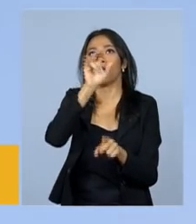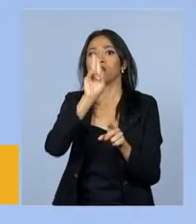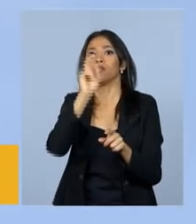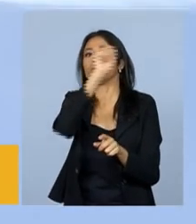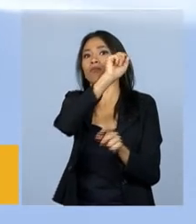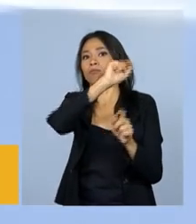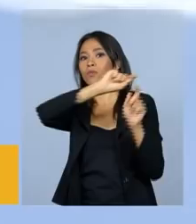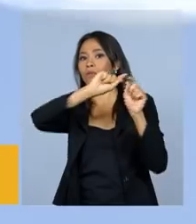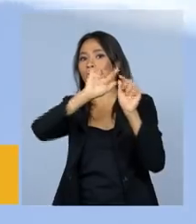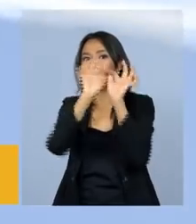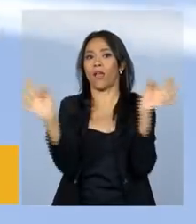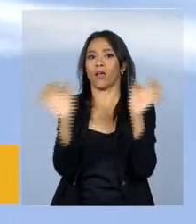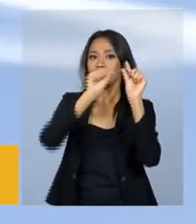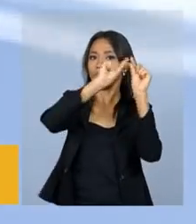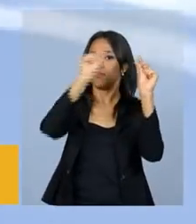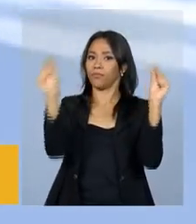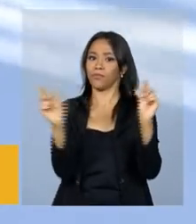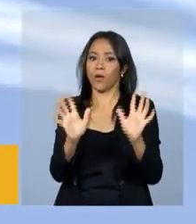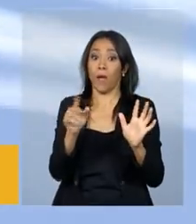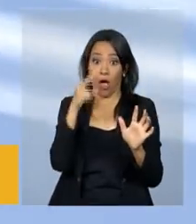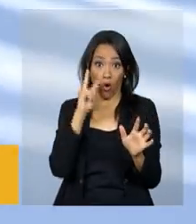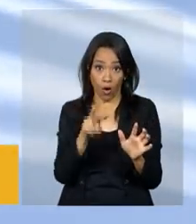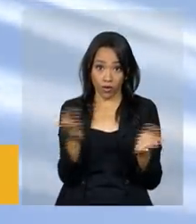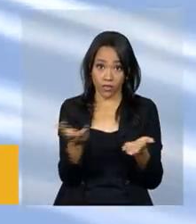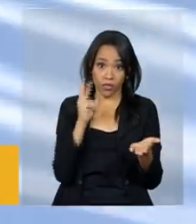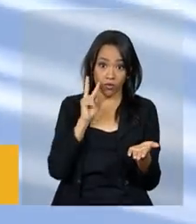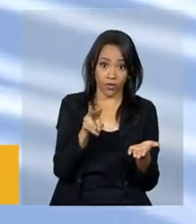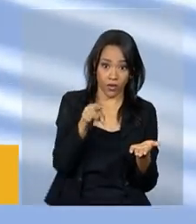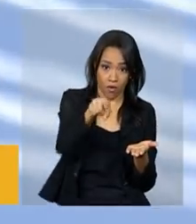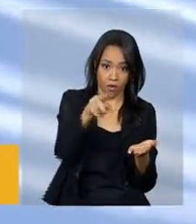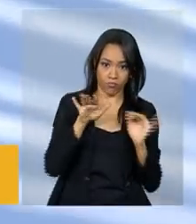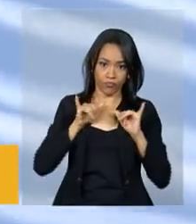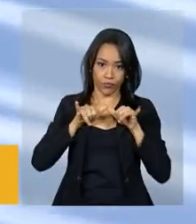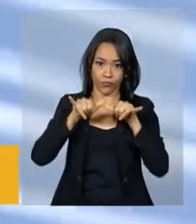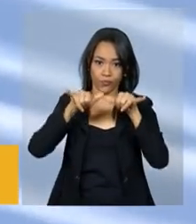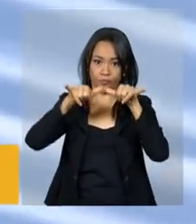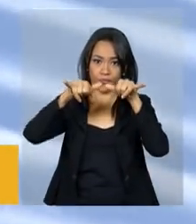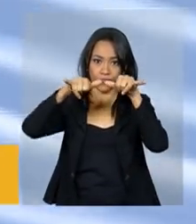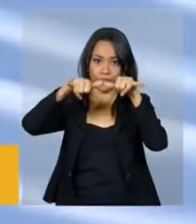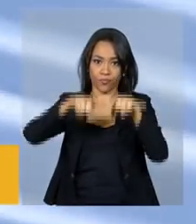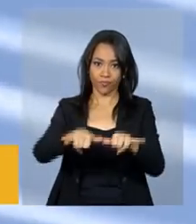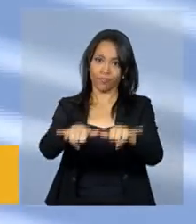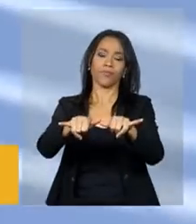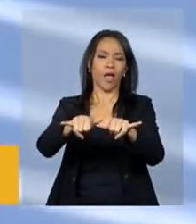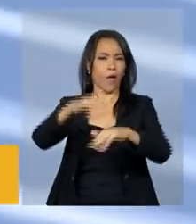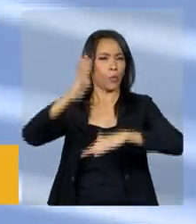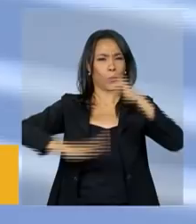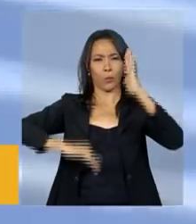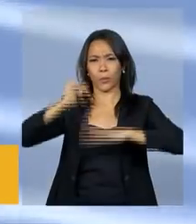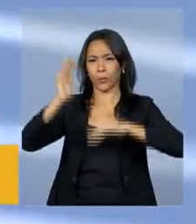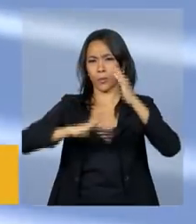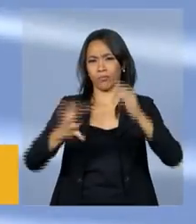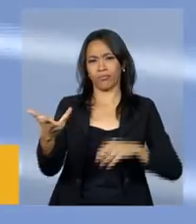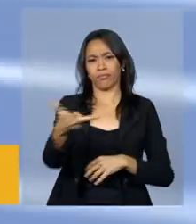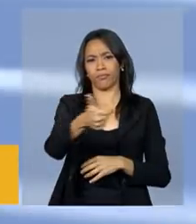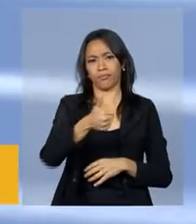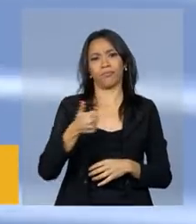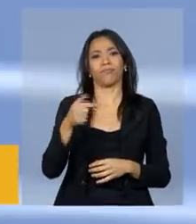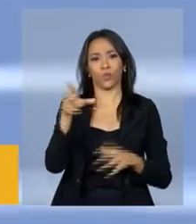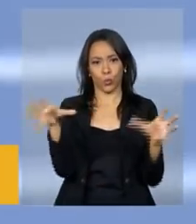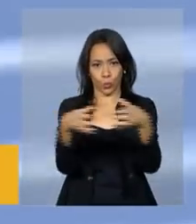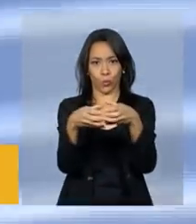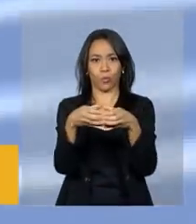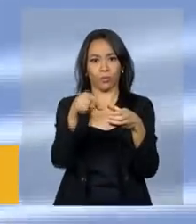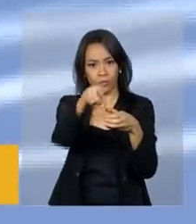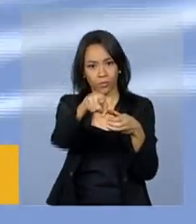nítida. Essa formação agora, que é a formação em voo invertido, essa é a grande especialidade da Esquadrilha da Fumaça. Nós